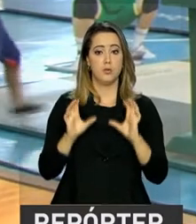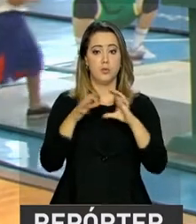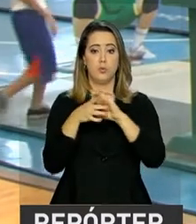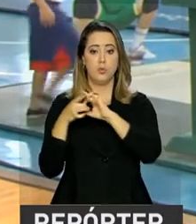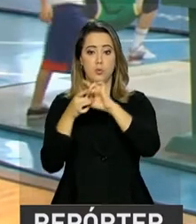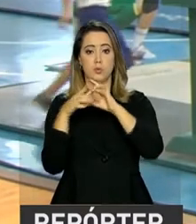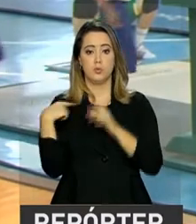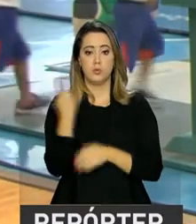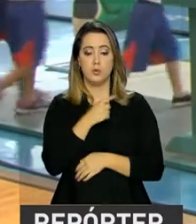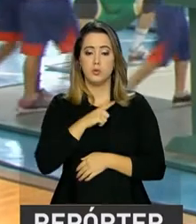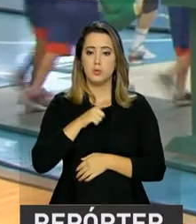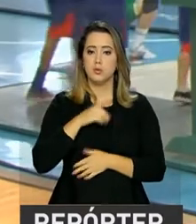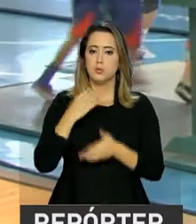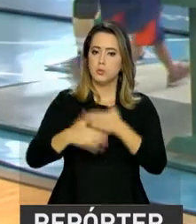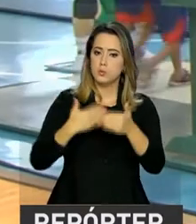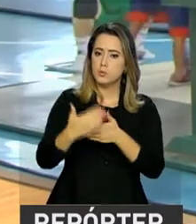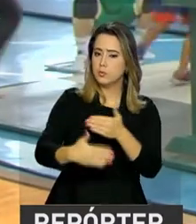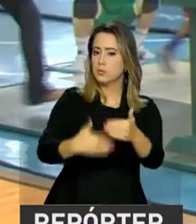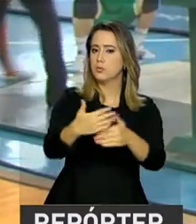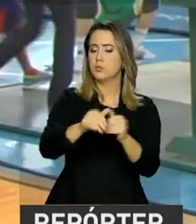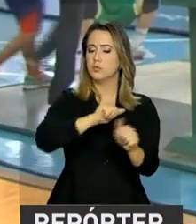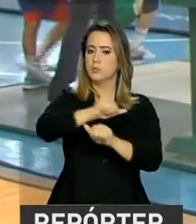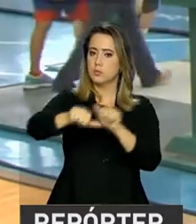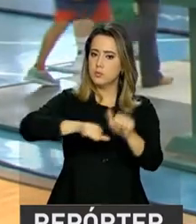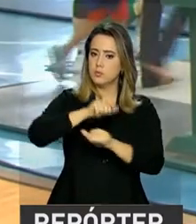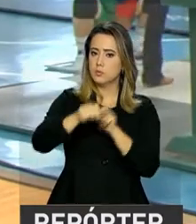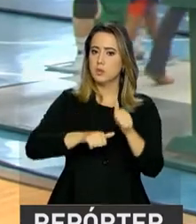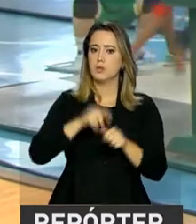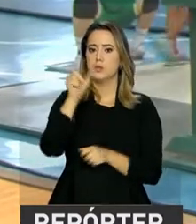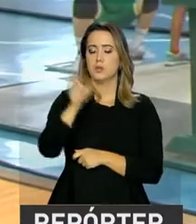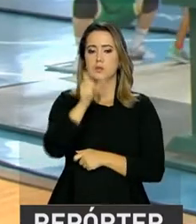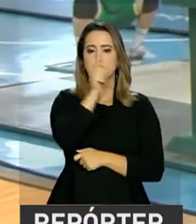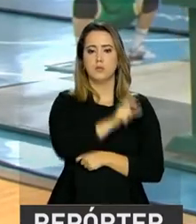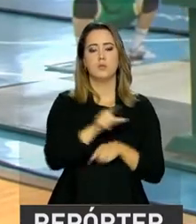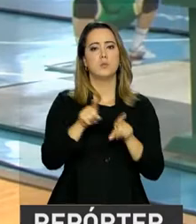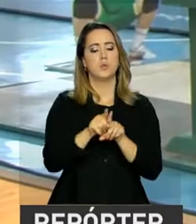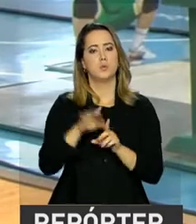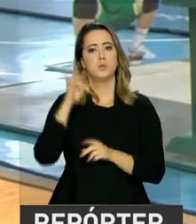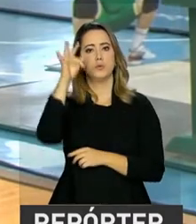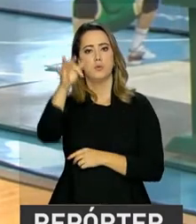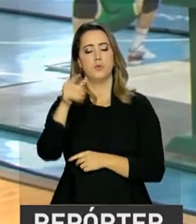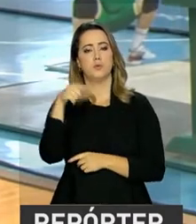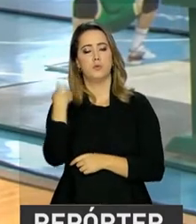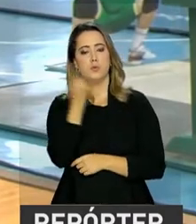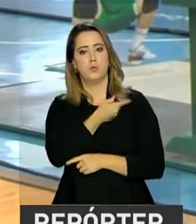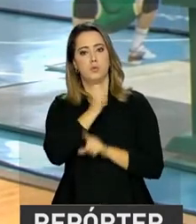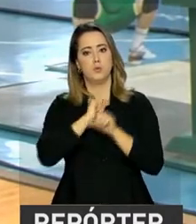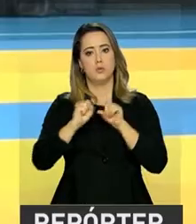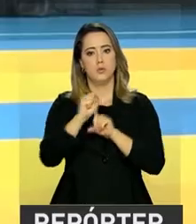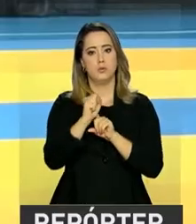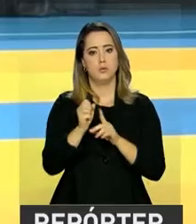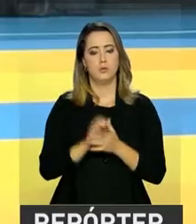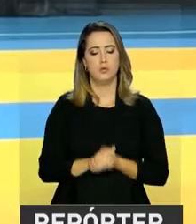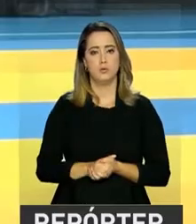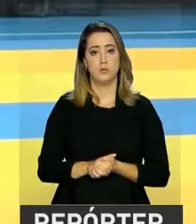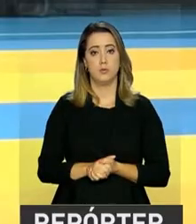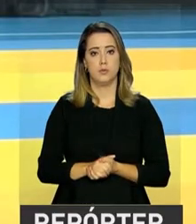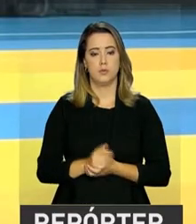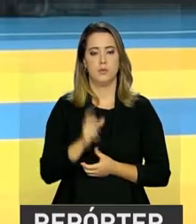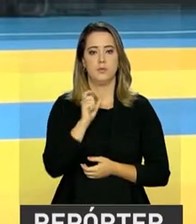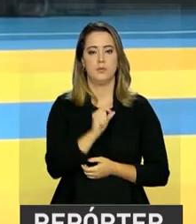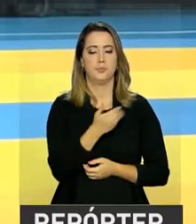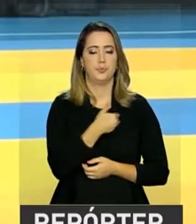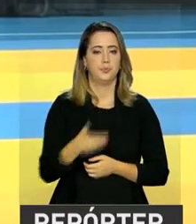que nós temos na formação e na modificação do caráter dessas crianças que um dia serão os membros da nossa sociedade. Além de trazer